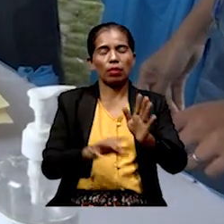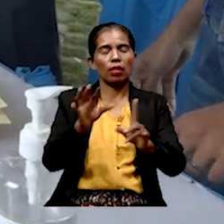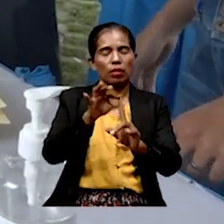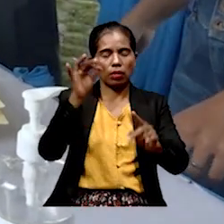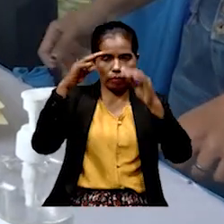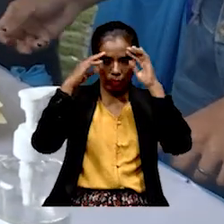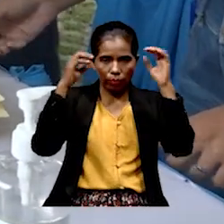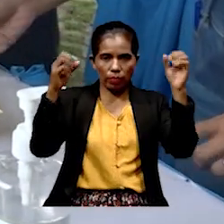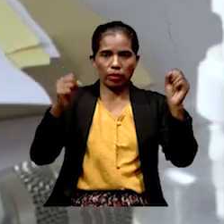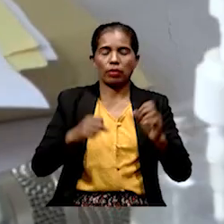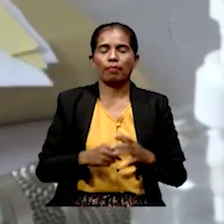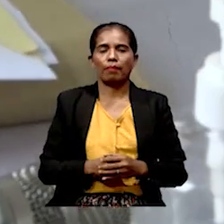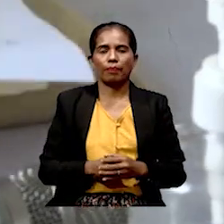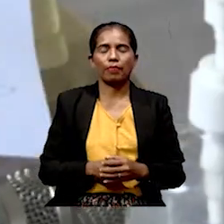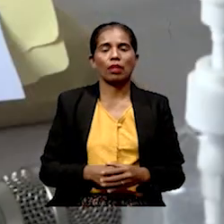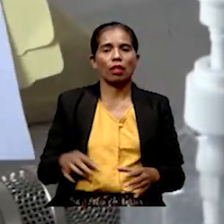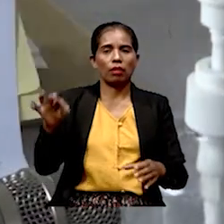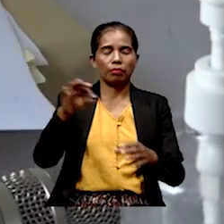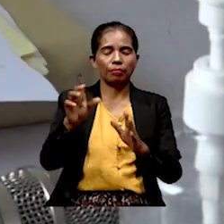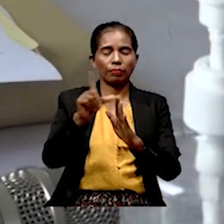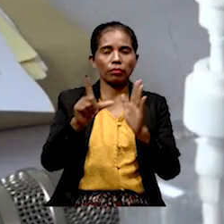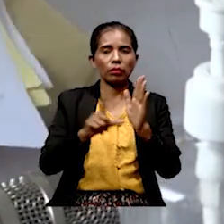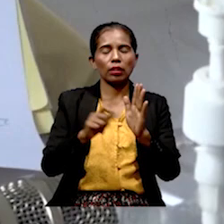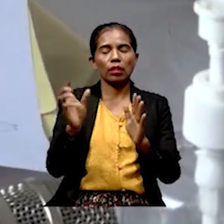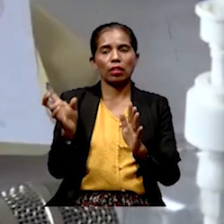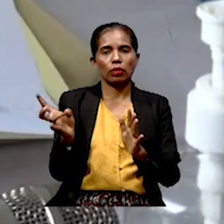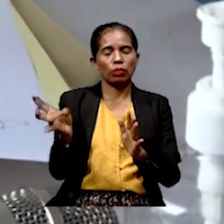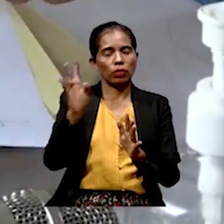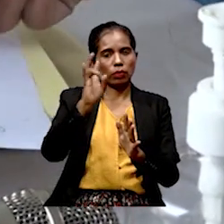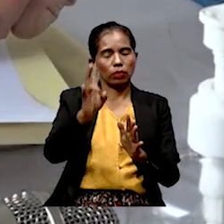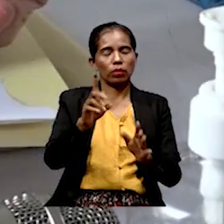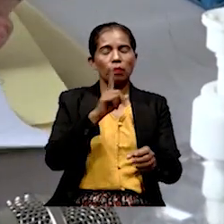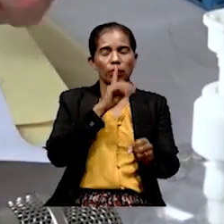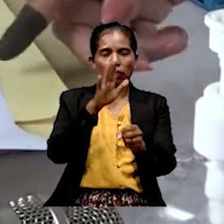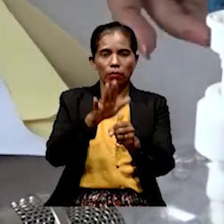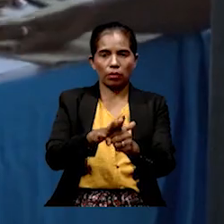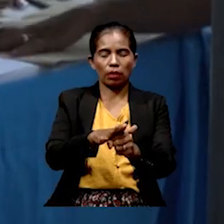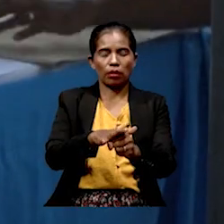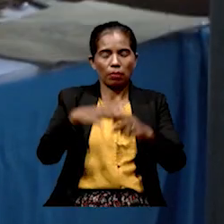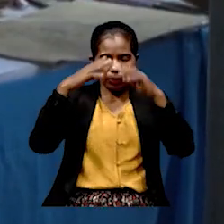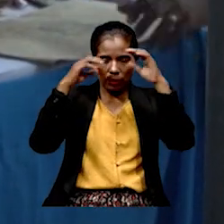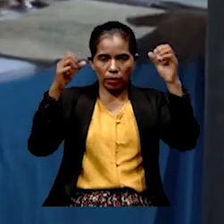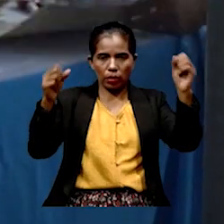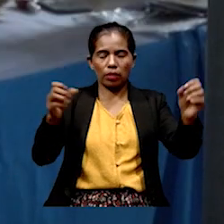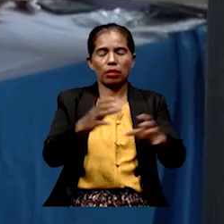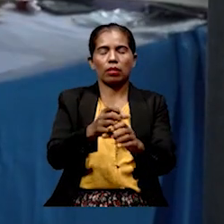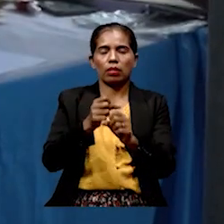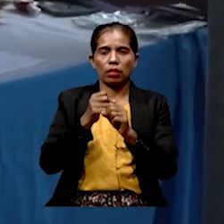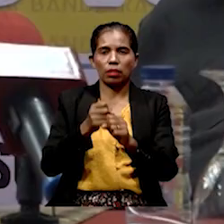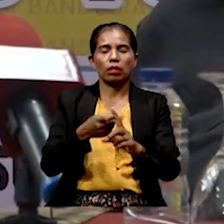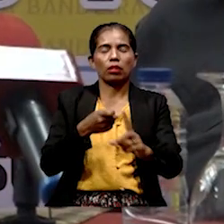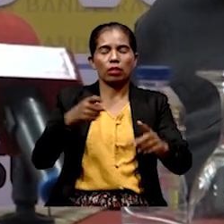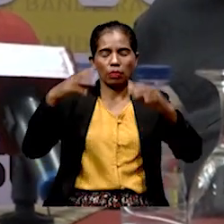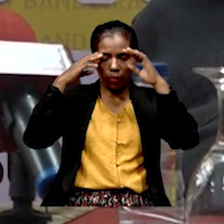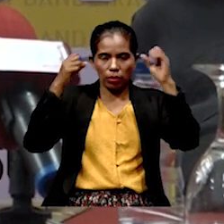Tira Constituição RDTL, artigo 8 no recinto, quando abacimo cnar no juramento Presidente da República, seisimo investidura russi